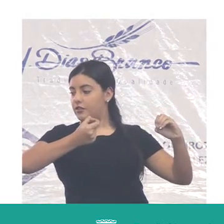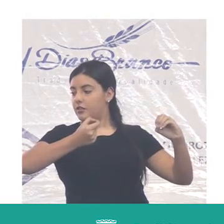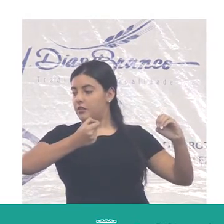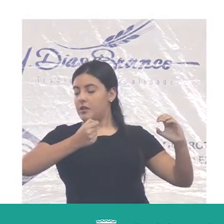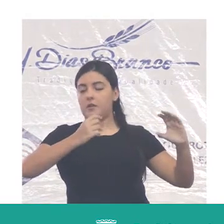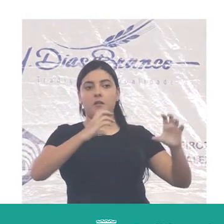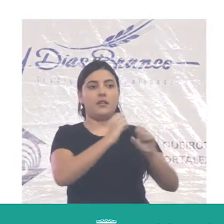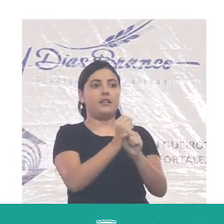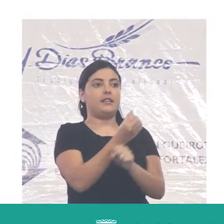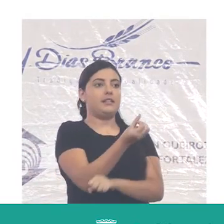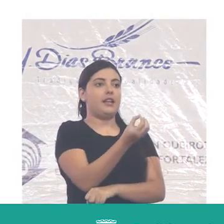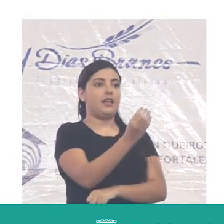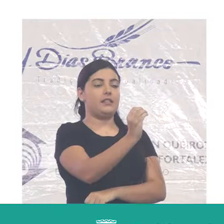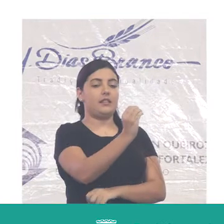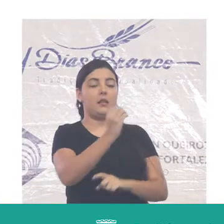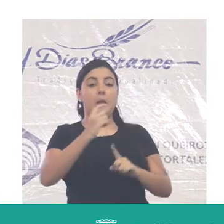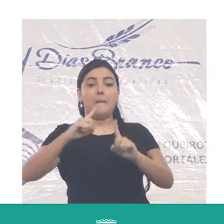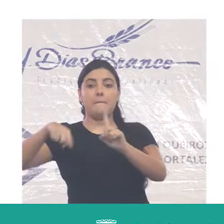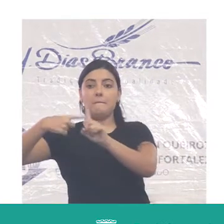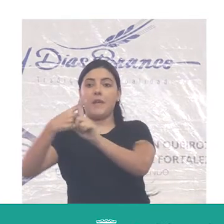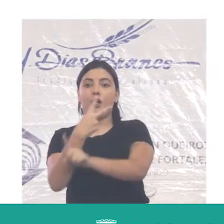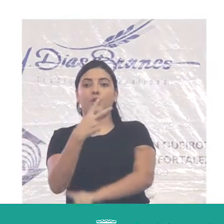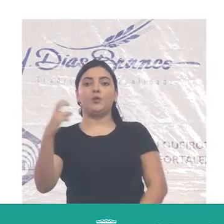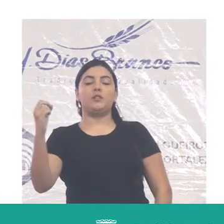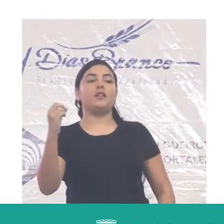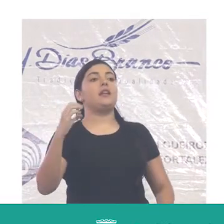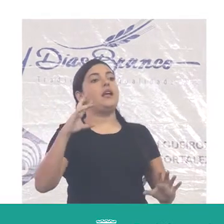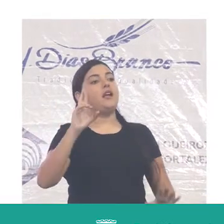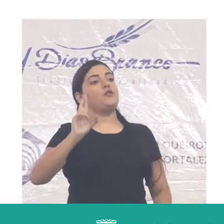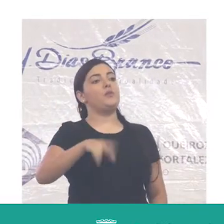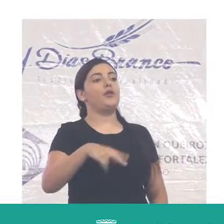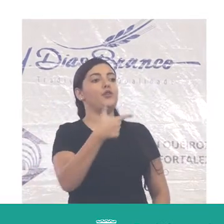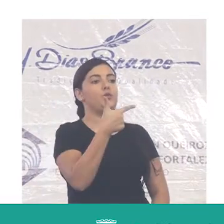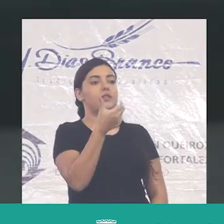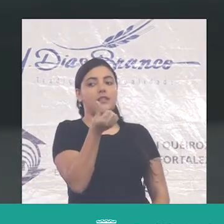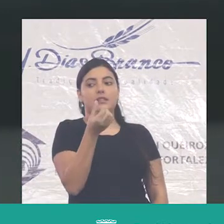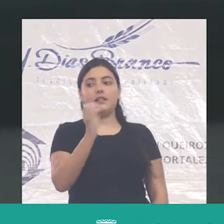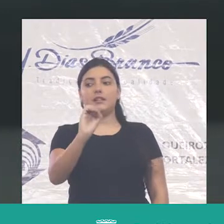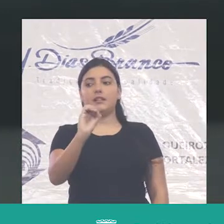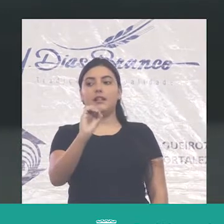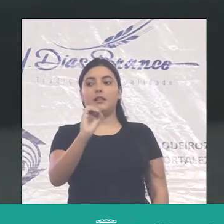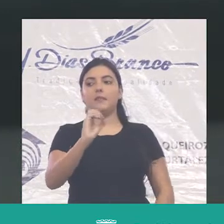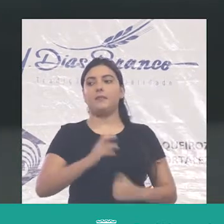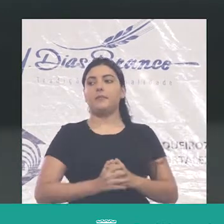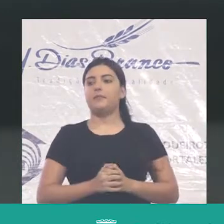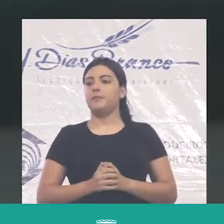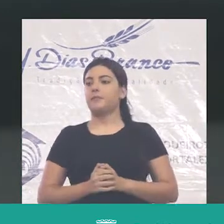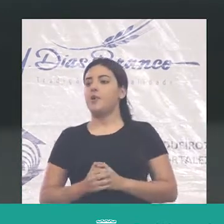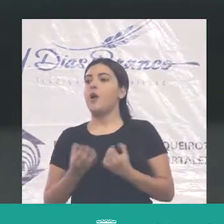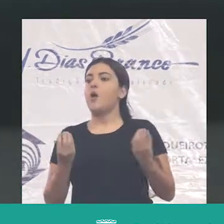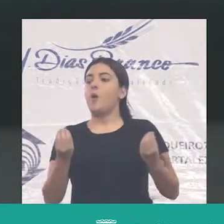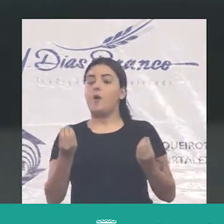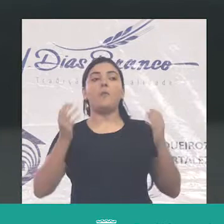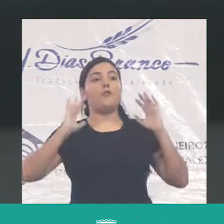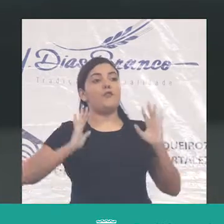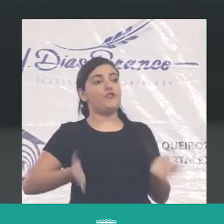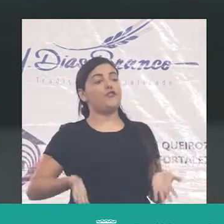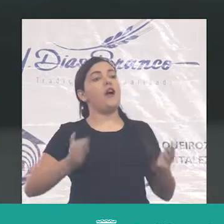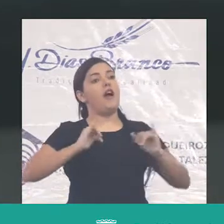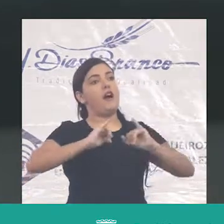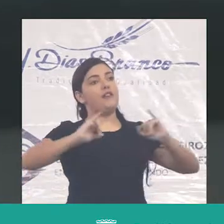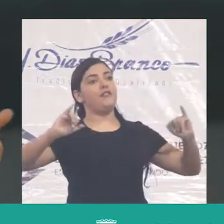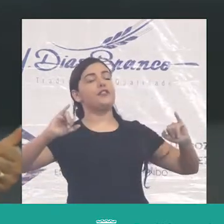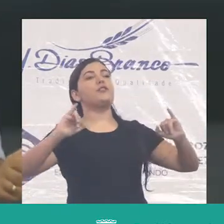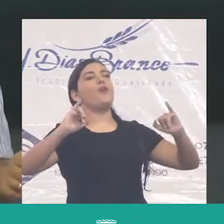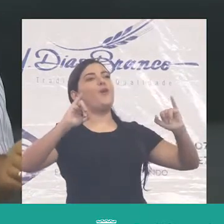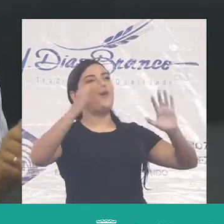20, 60. Com mais 200, vai dar 260 metros quadrados. Como ele disse, lá